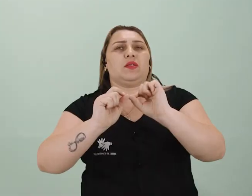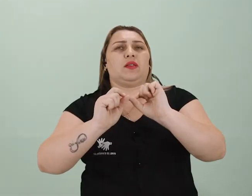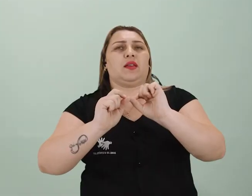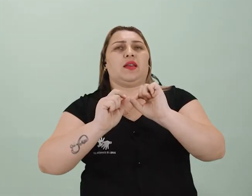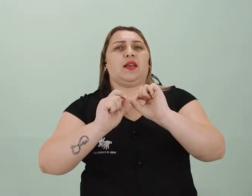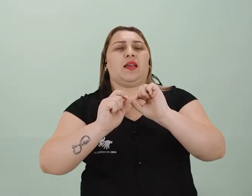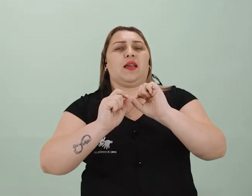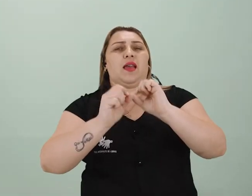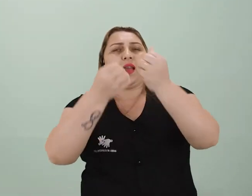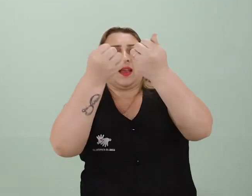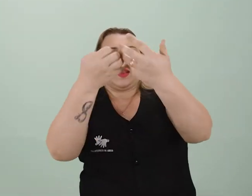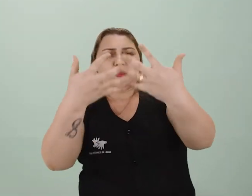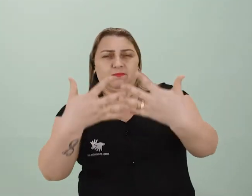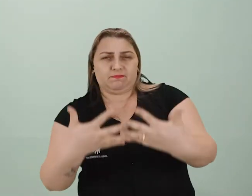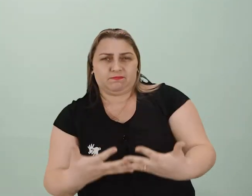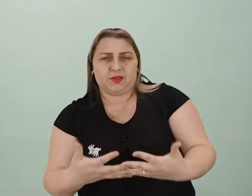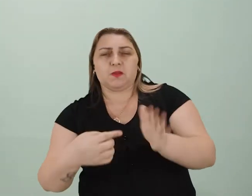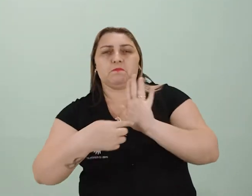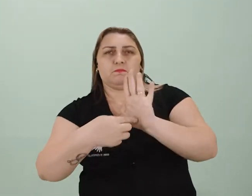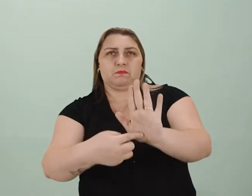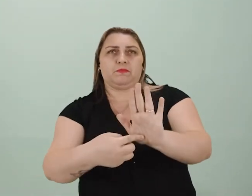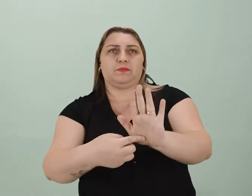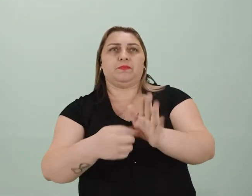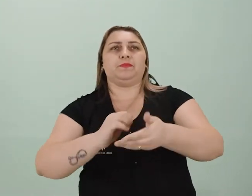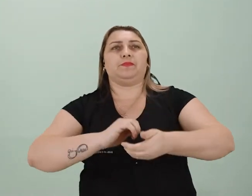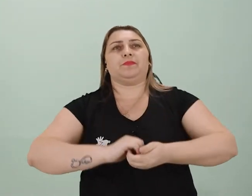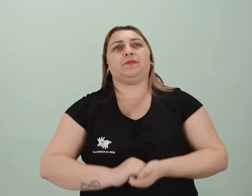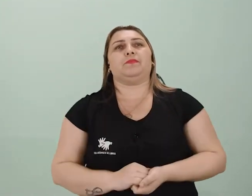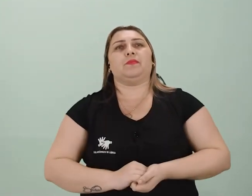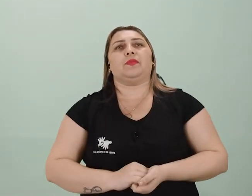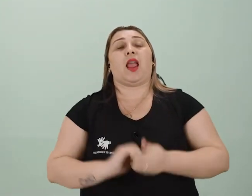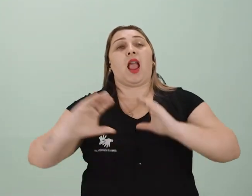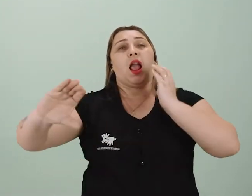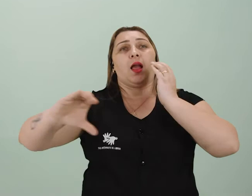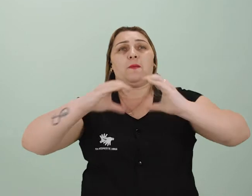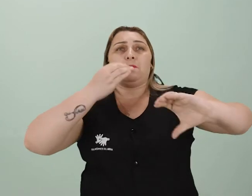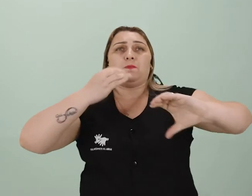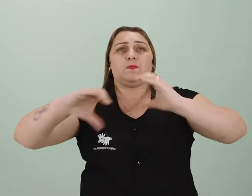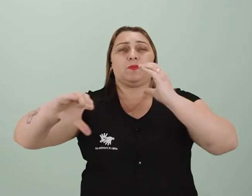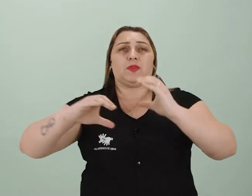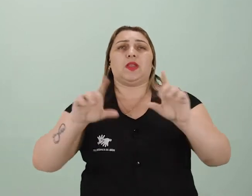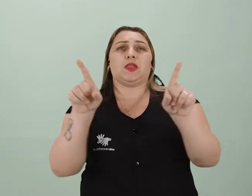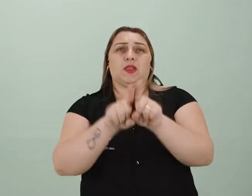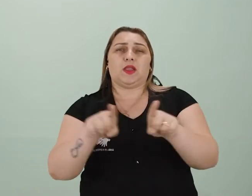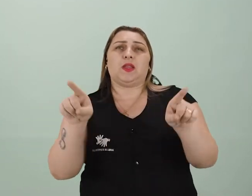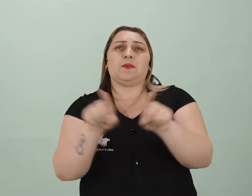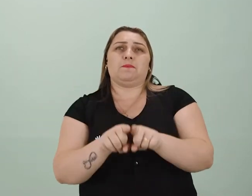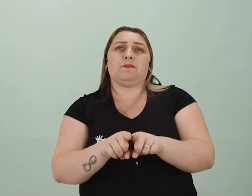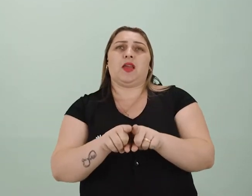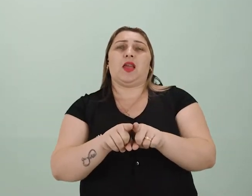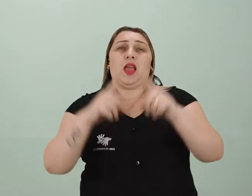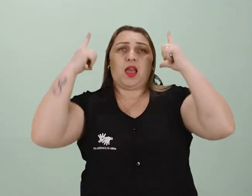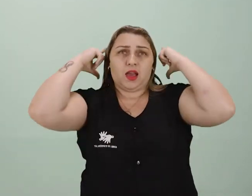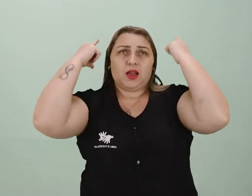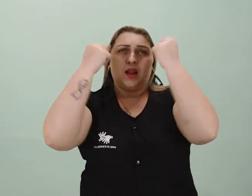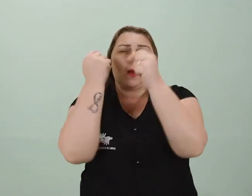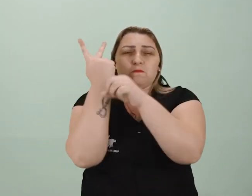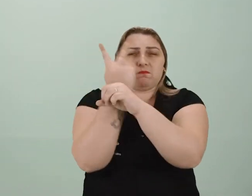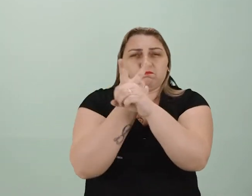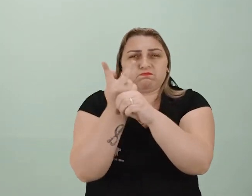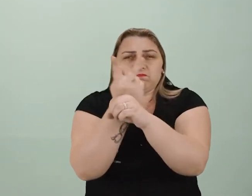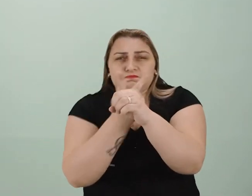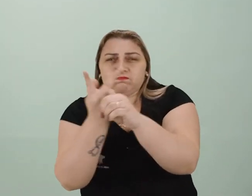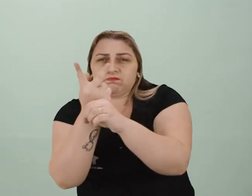mais detalhes, né, que aparecem. A música, também a música grega, sempre buscando